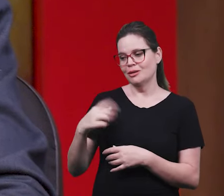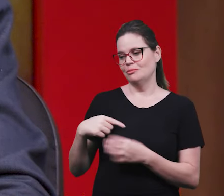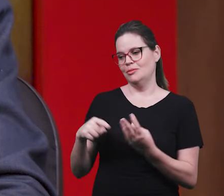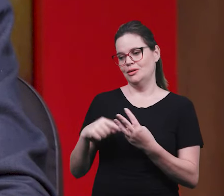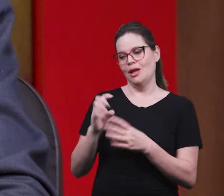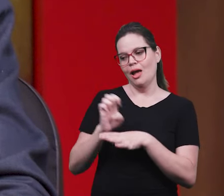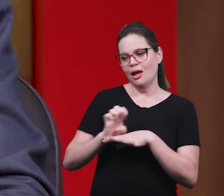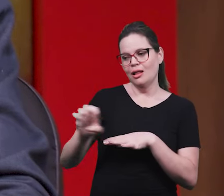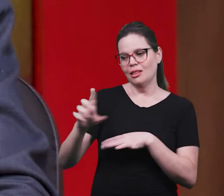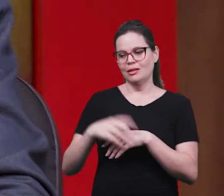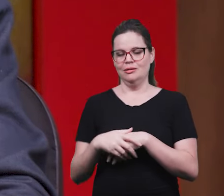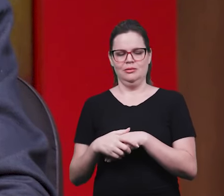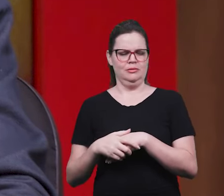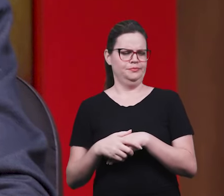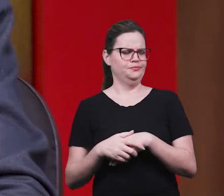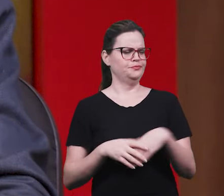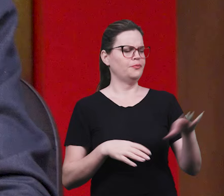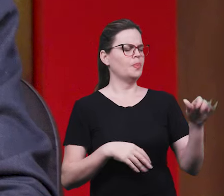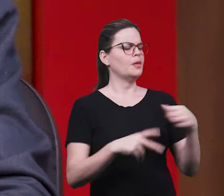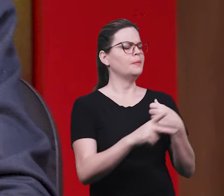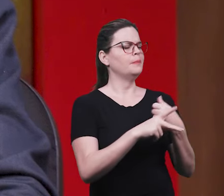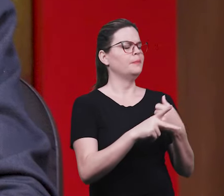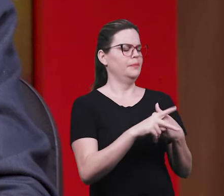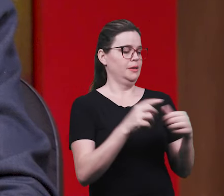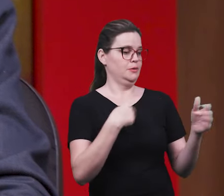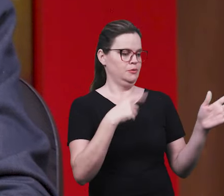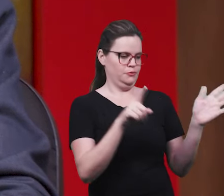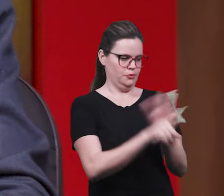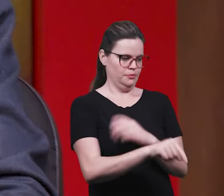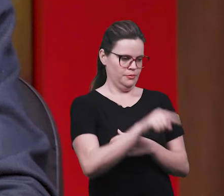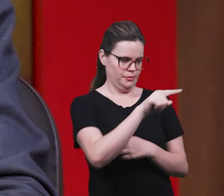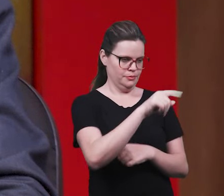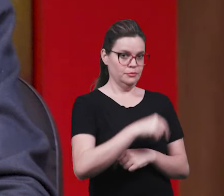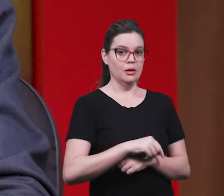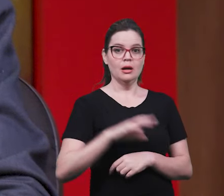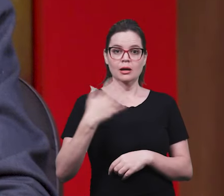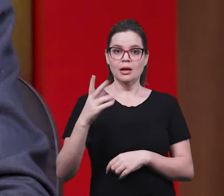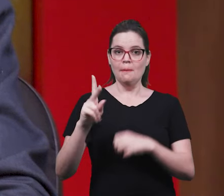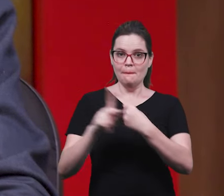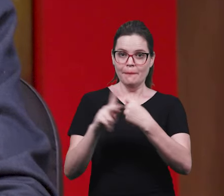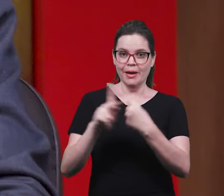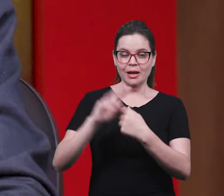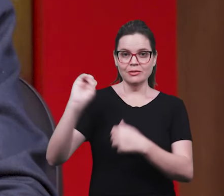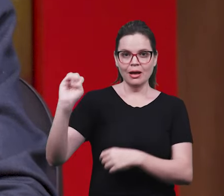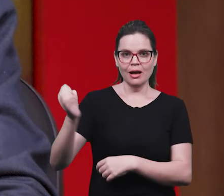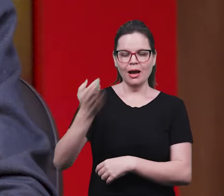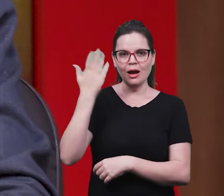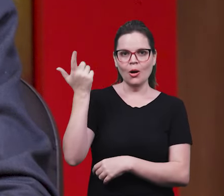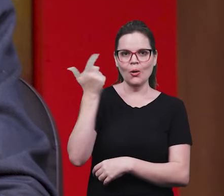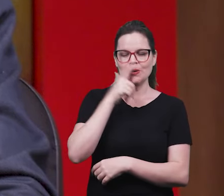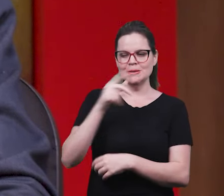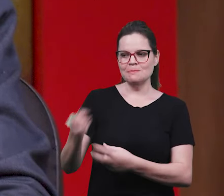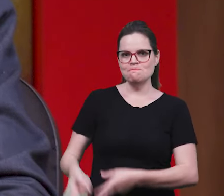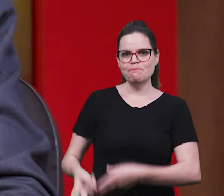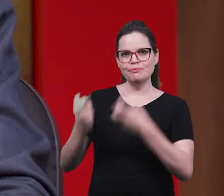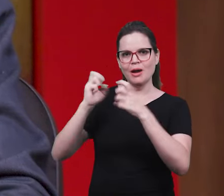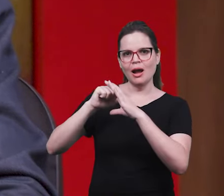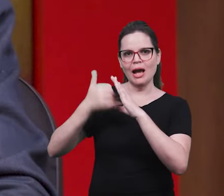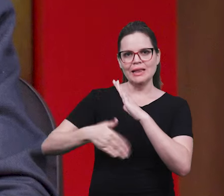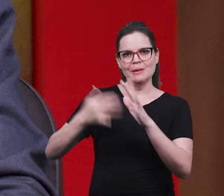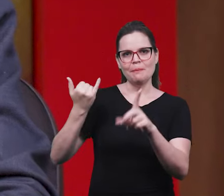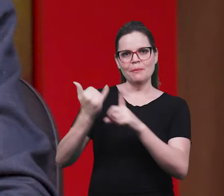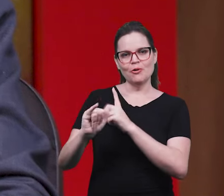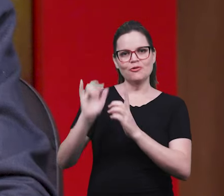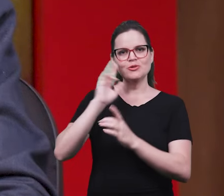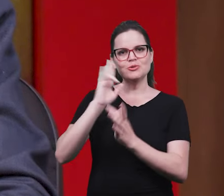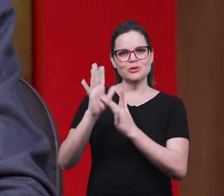diz. Então ele pergunta para Pedro. E Pedro, por revelação, ele descobre o caráter profético do Senhor Jesus,